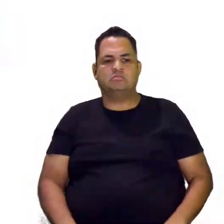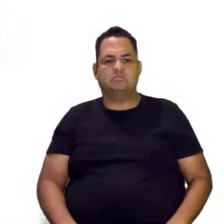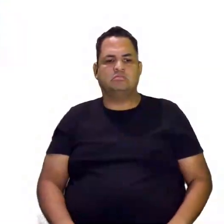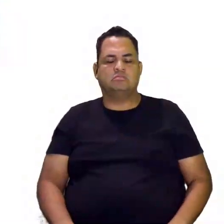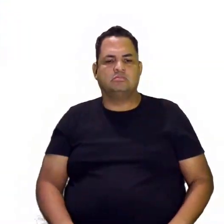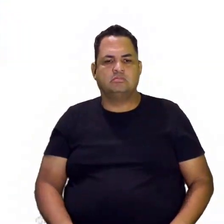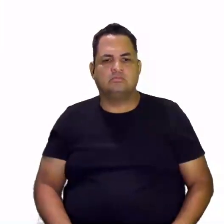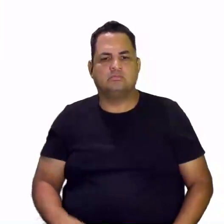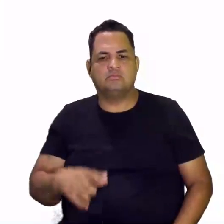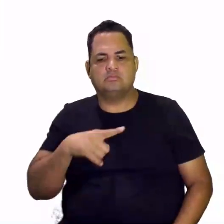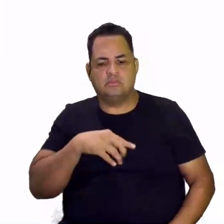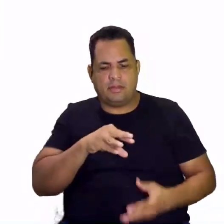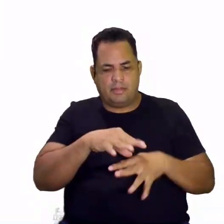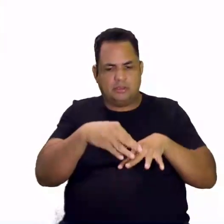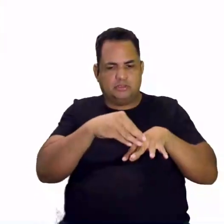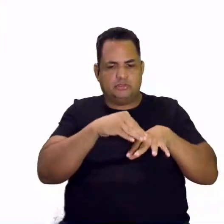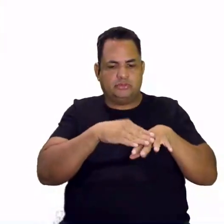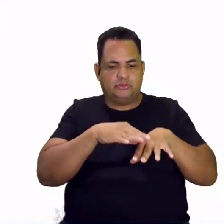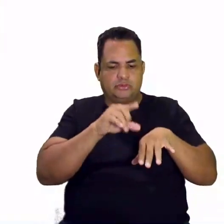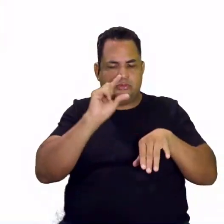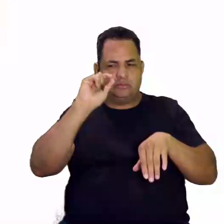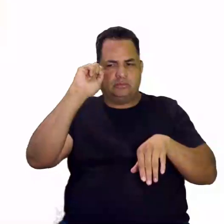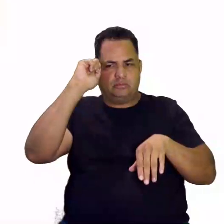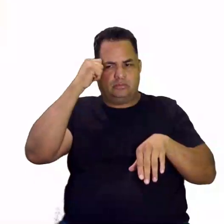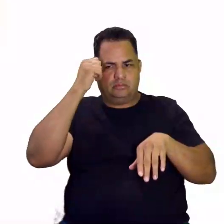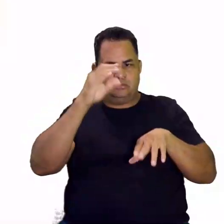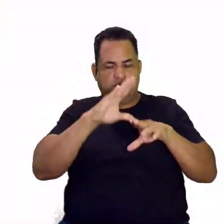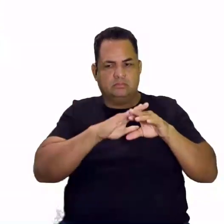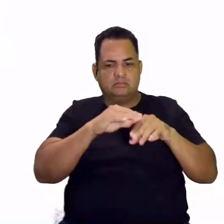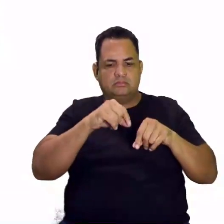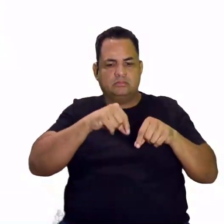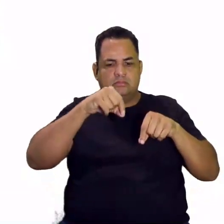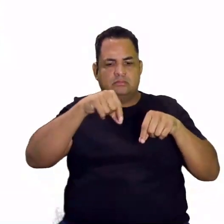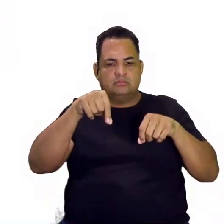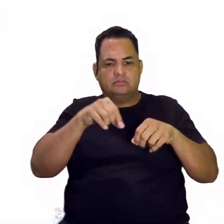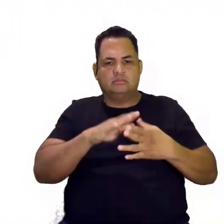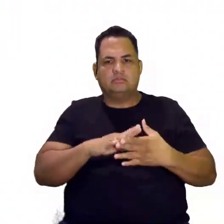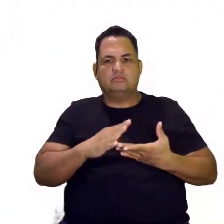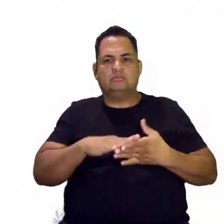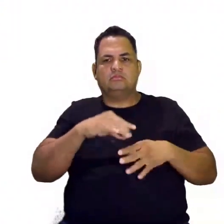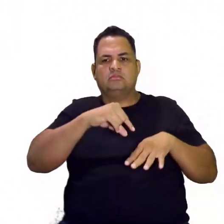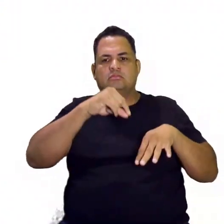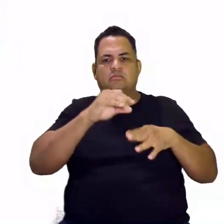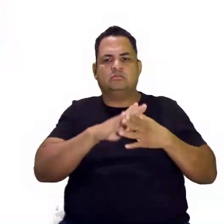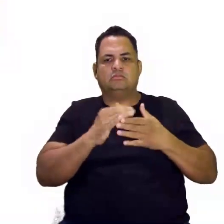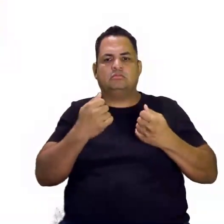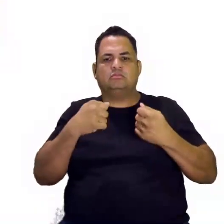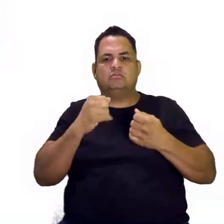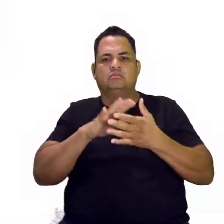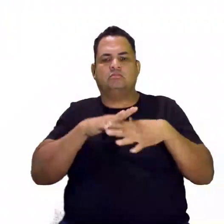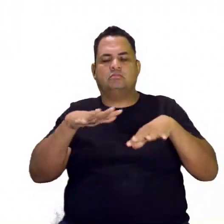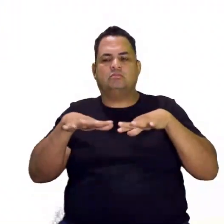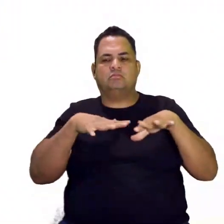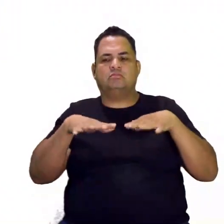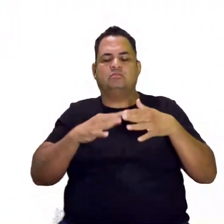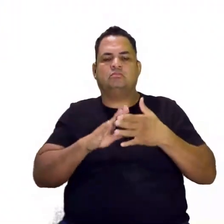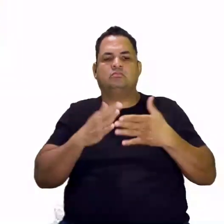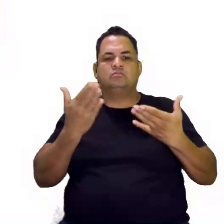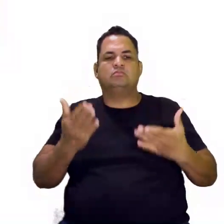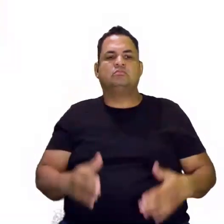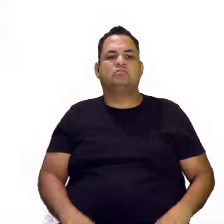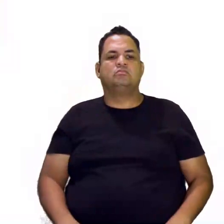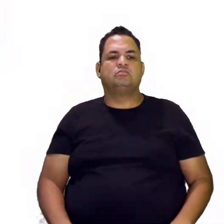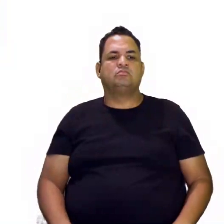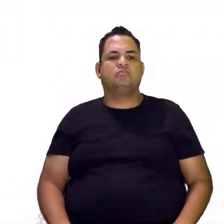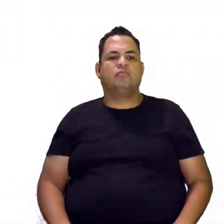aquelas patinhas escuras, né, eles são bem altos, as patinhas longas, para eles poderem se movimentar muito bem aí